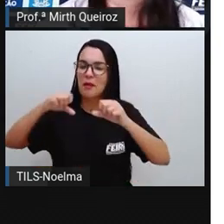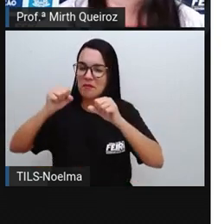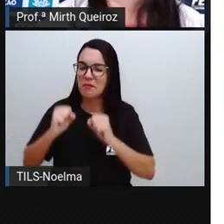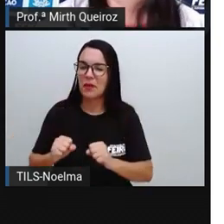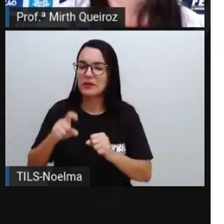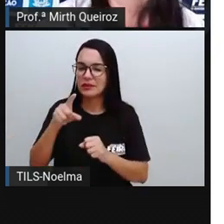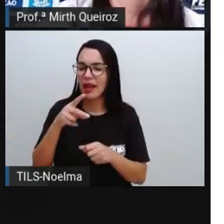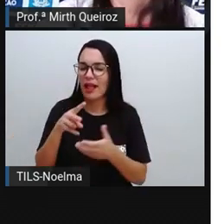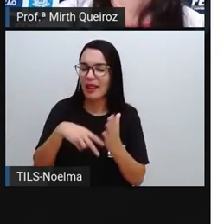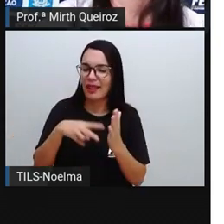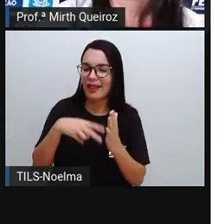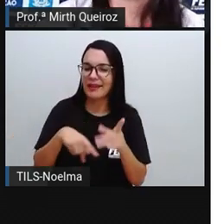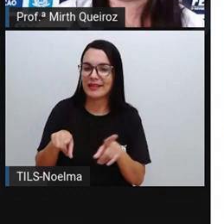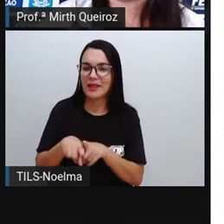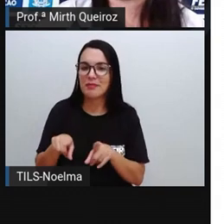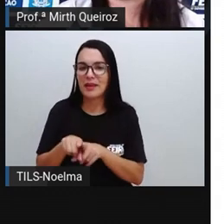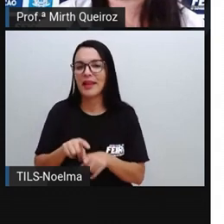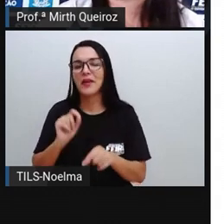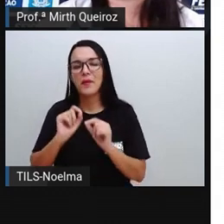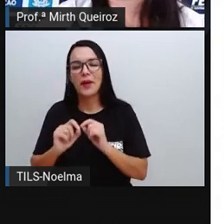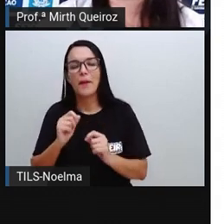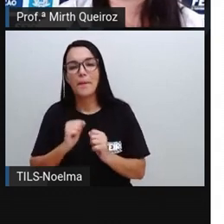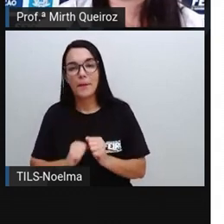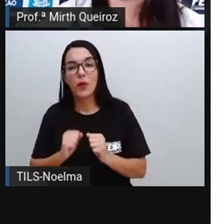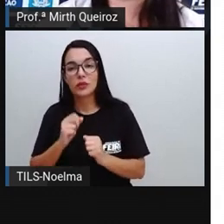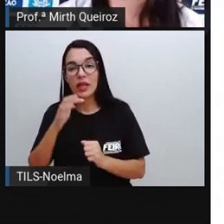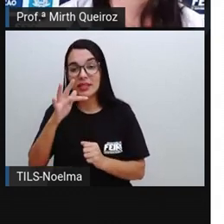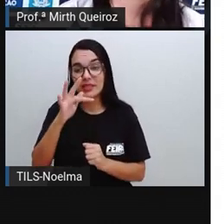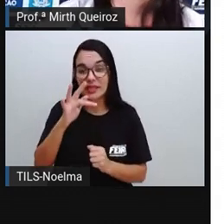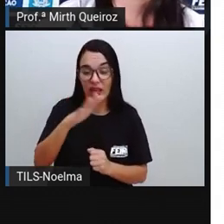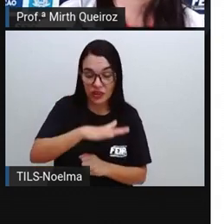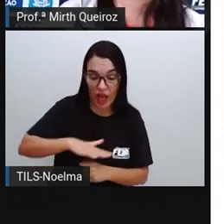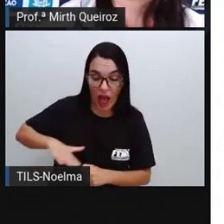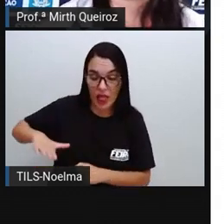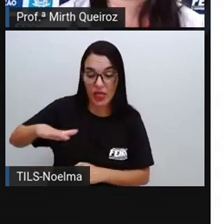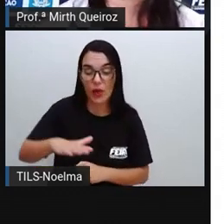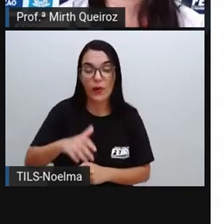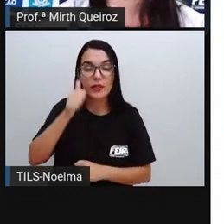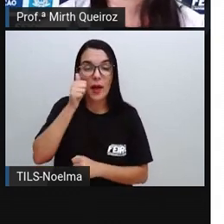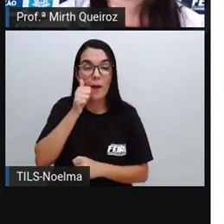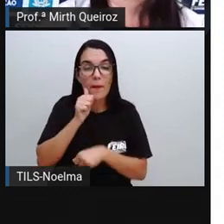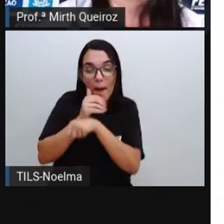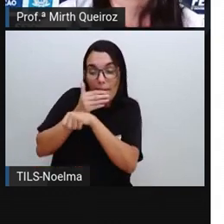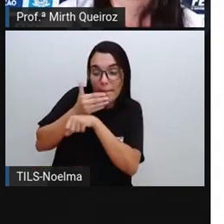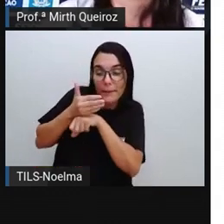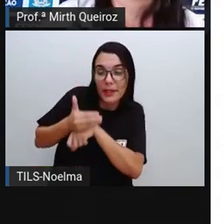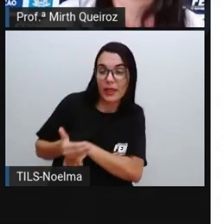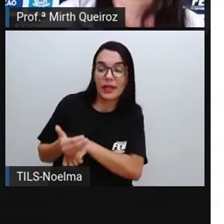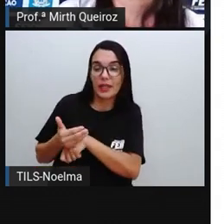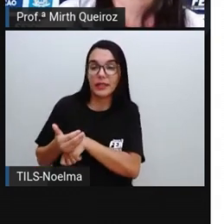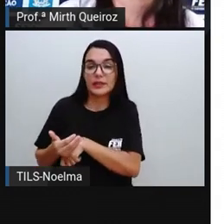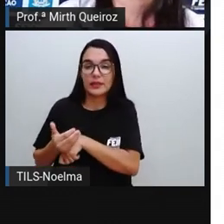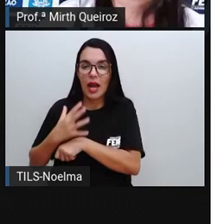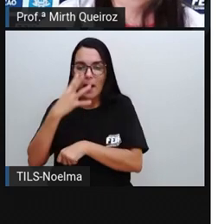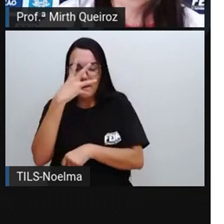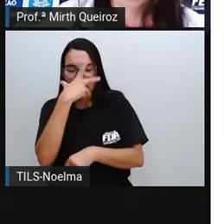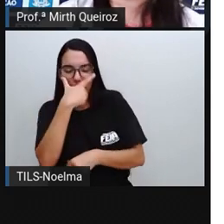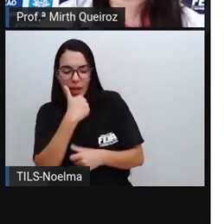lendo, como Branca de Neve e os Sete Anões, Cinderela, A Bela e a